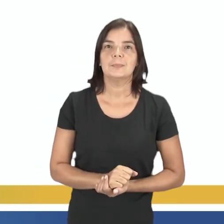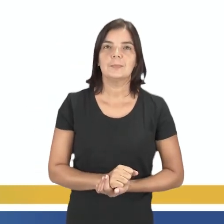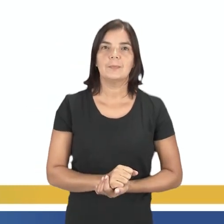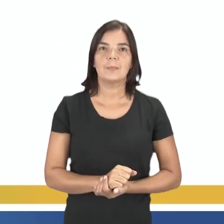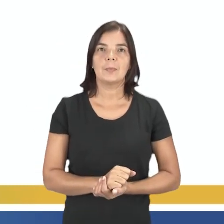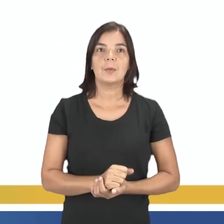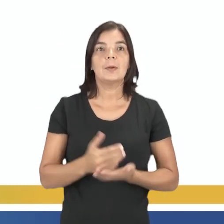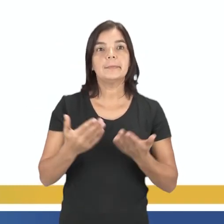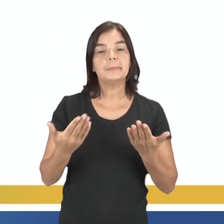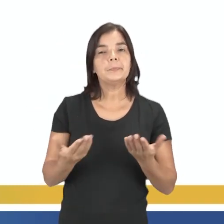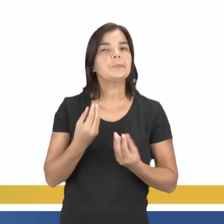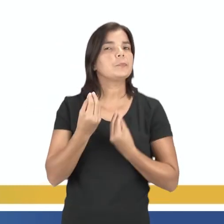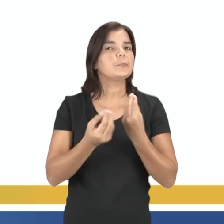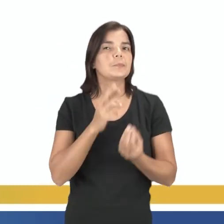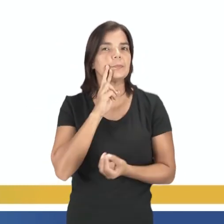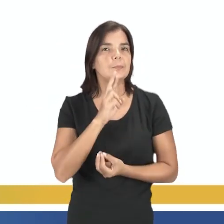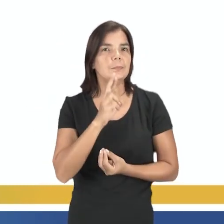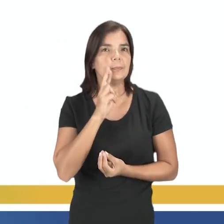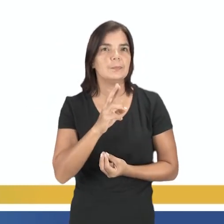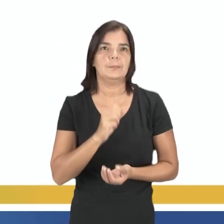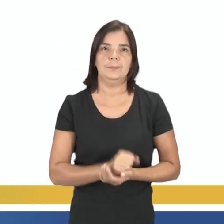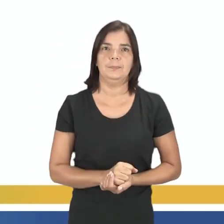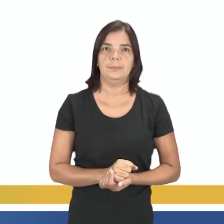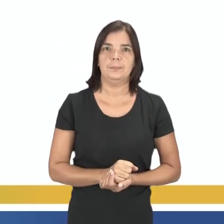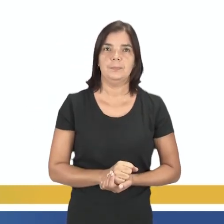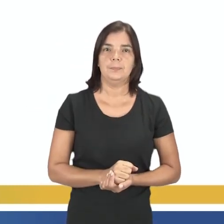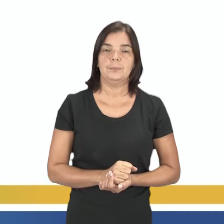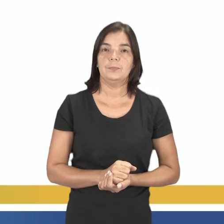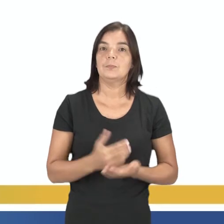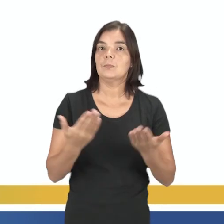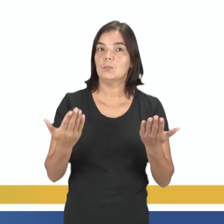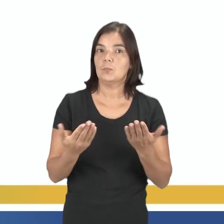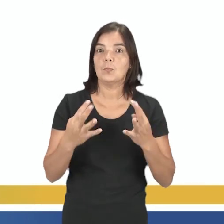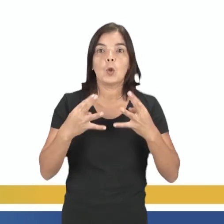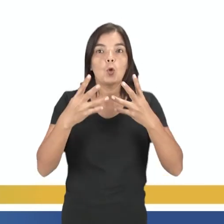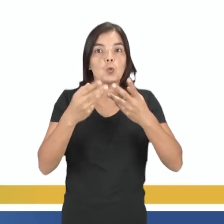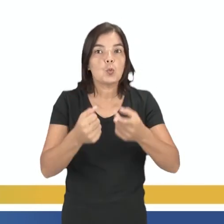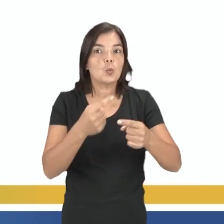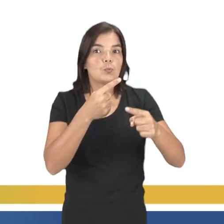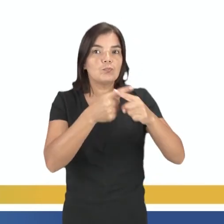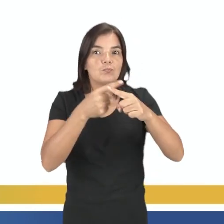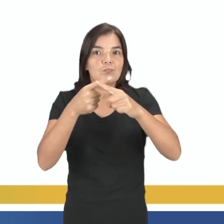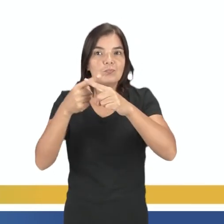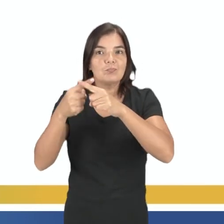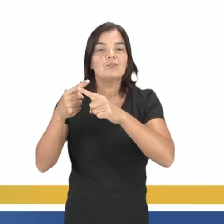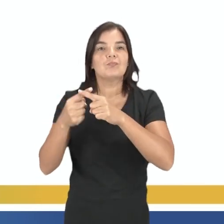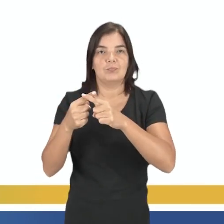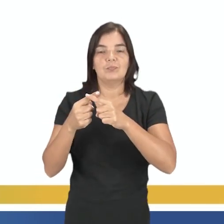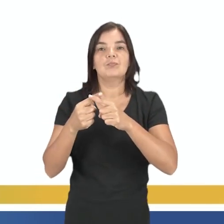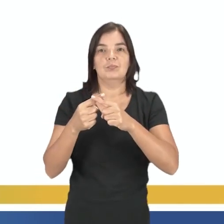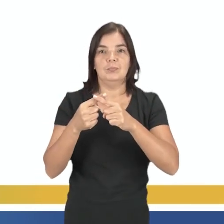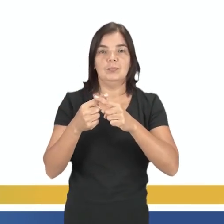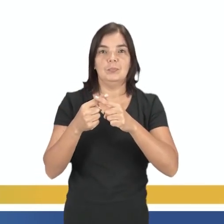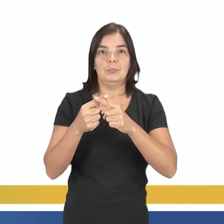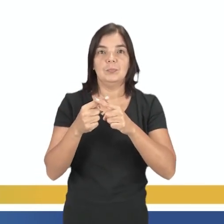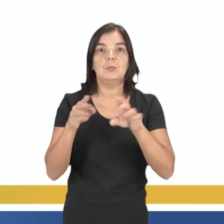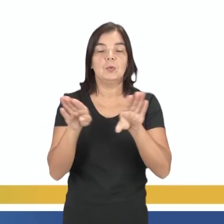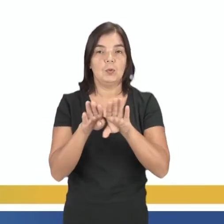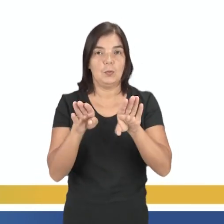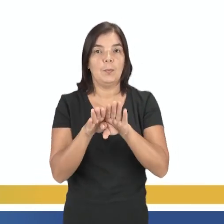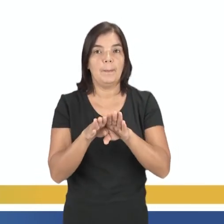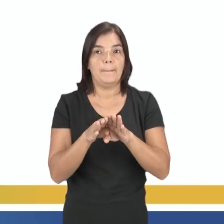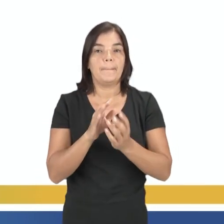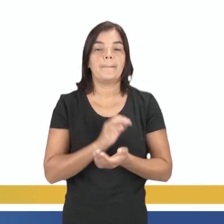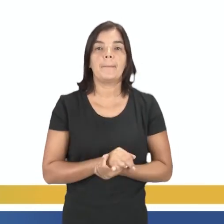quadrado. Como é que a gente resolve isso? Faz o seguinte, pega todos os números que estão na frente das potências